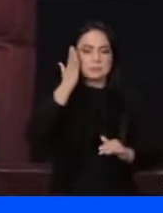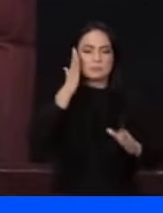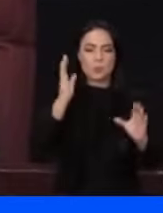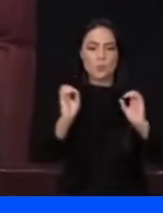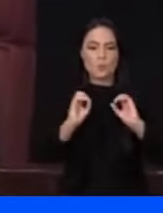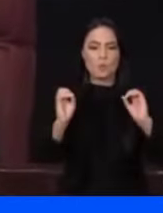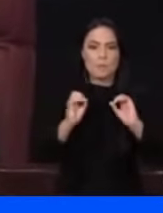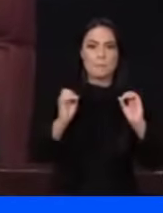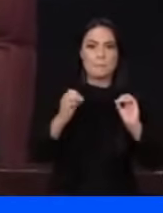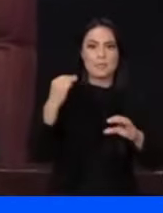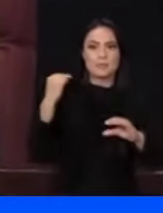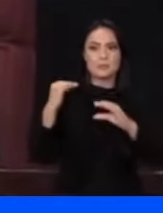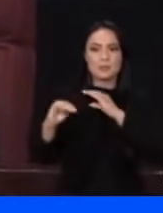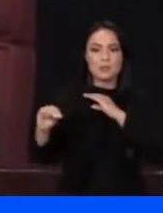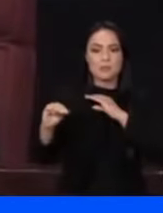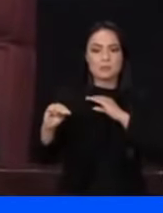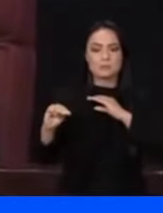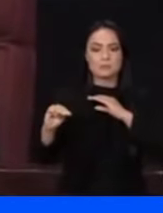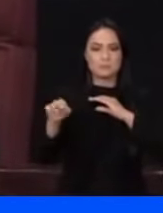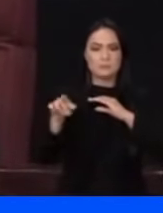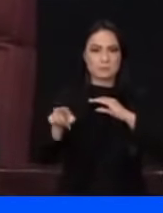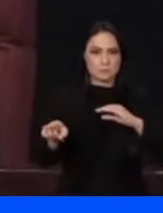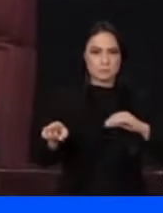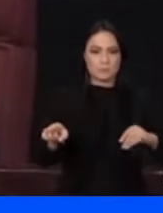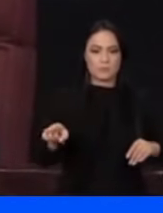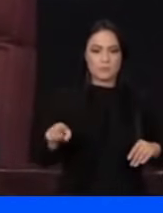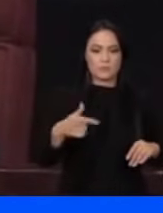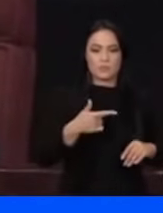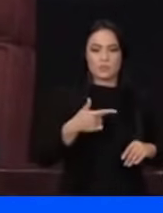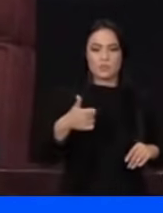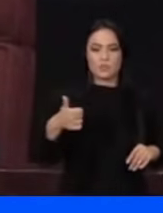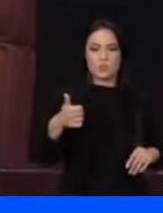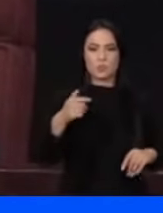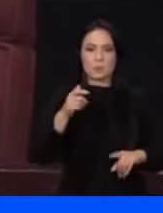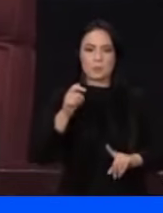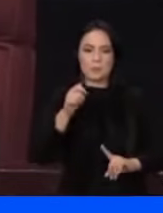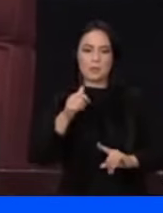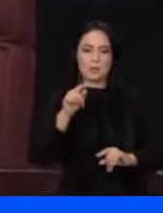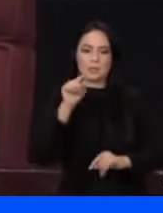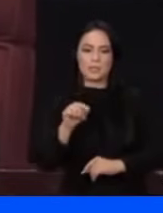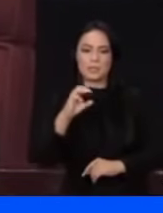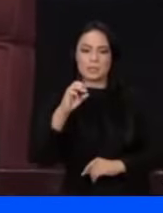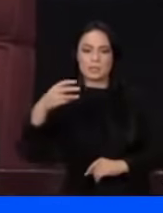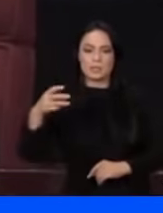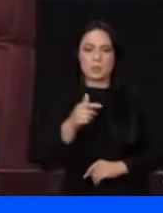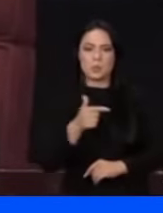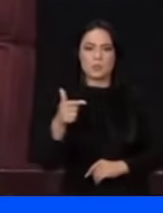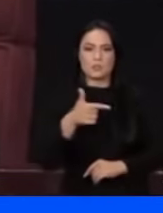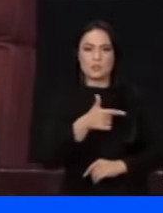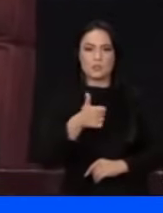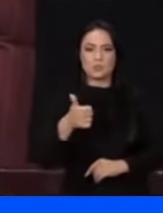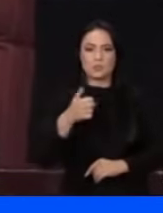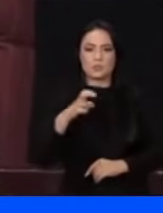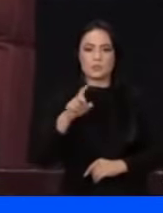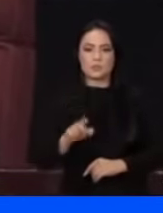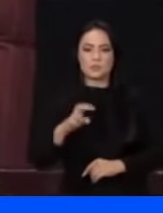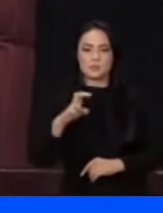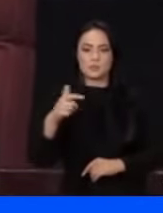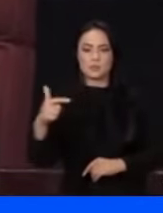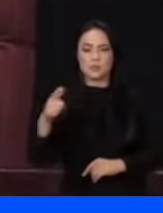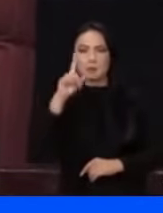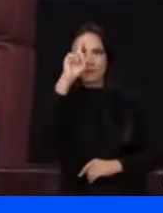são mensagens, uma enviada a 21h03, outra a 21h52, ideias,